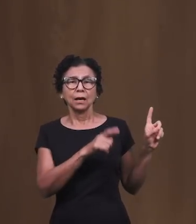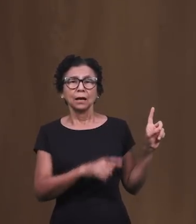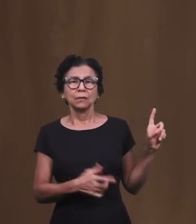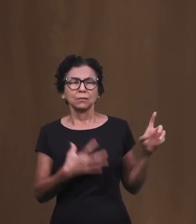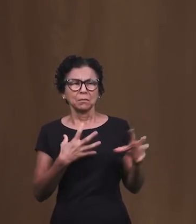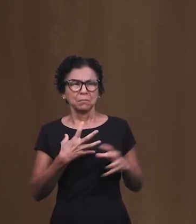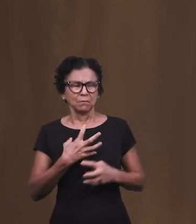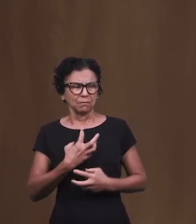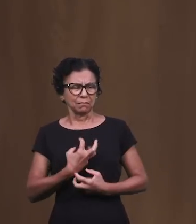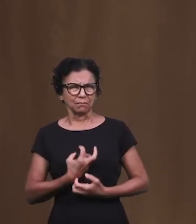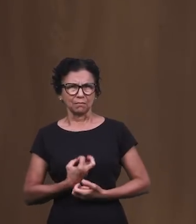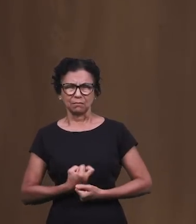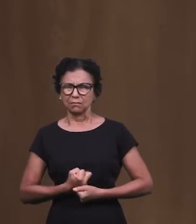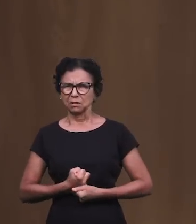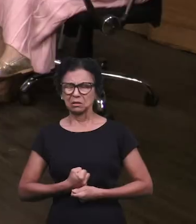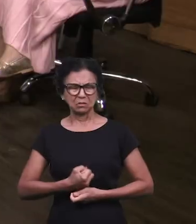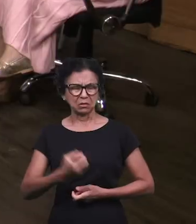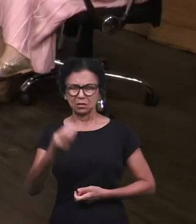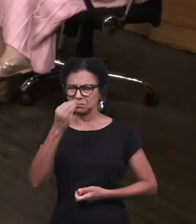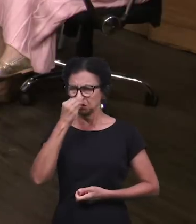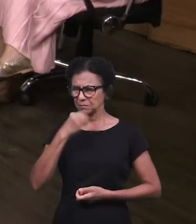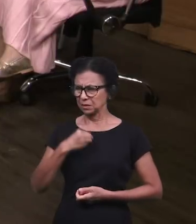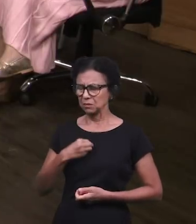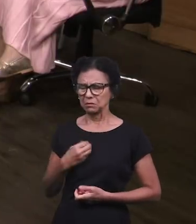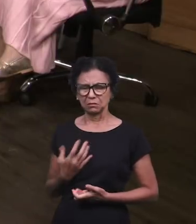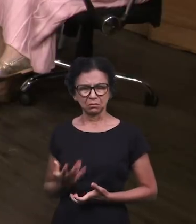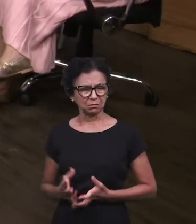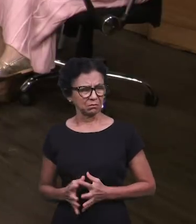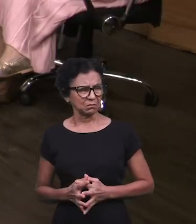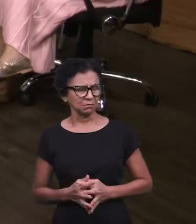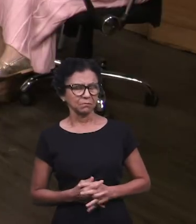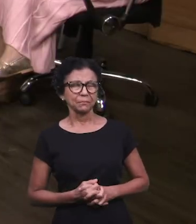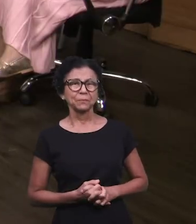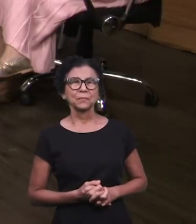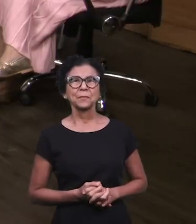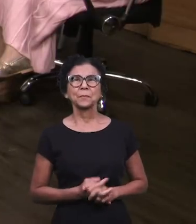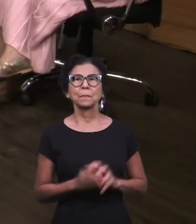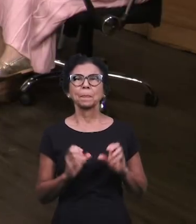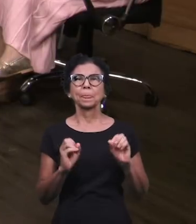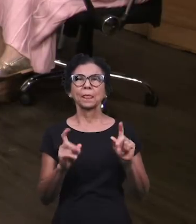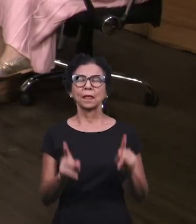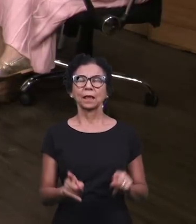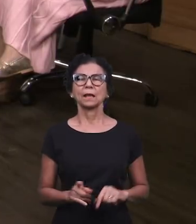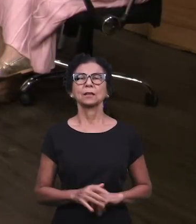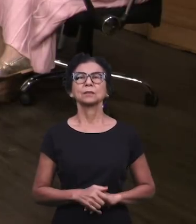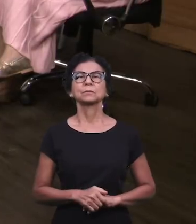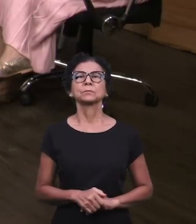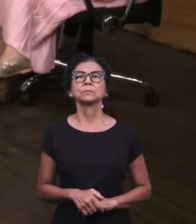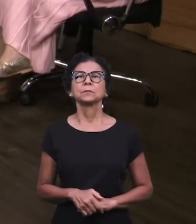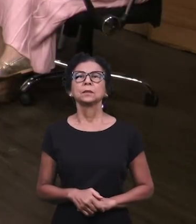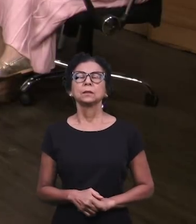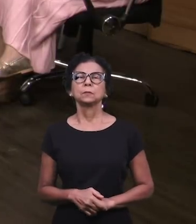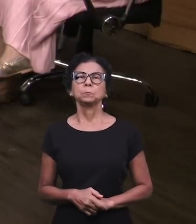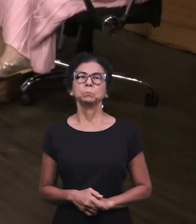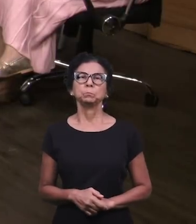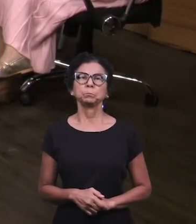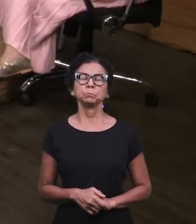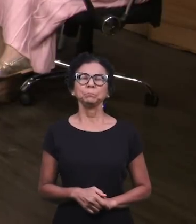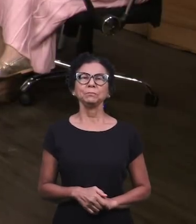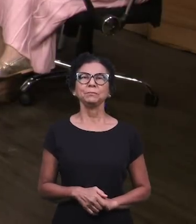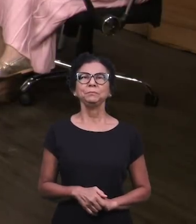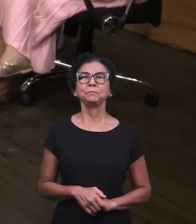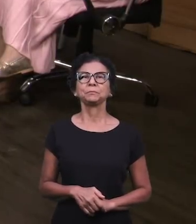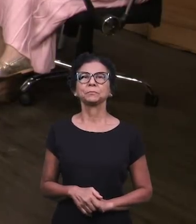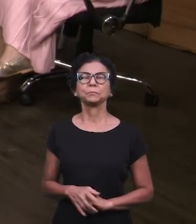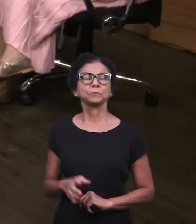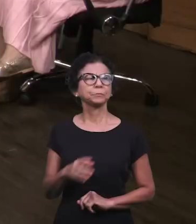saber lidar com esse tipo de sentimento. Muito bem. Está respondido? Tá sim. Muito bem.